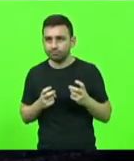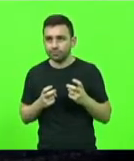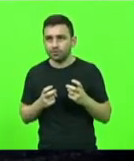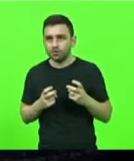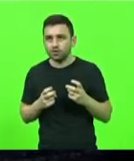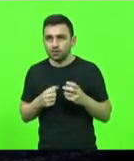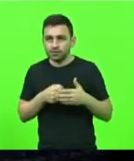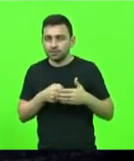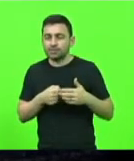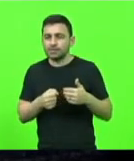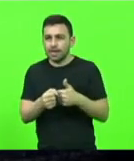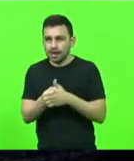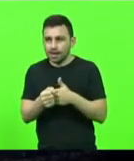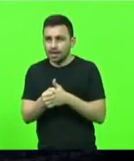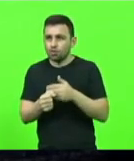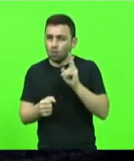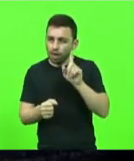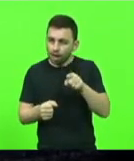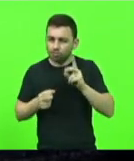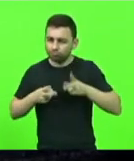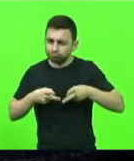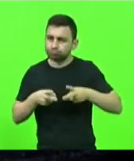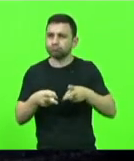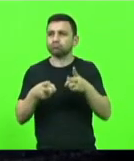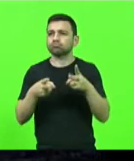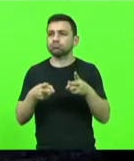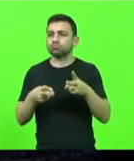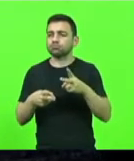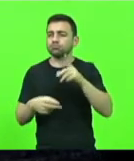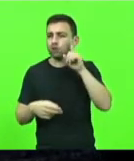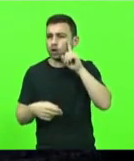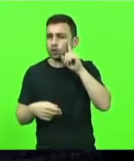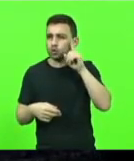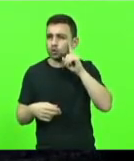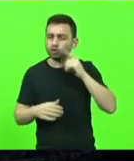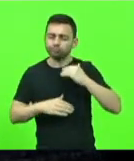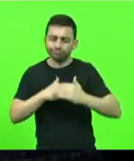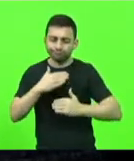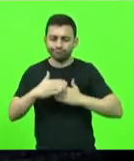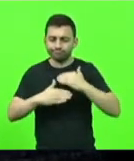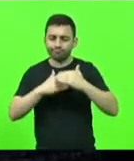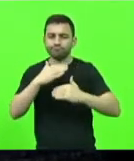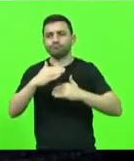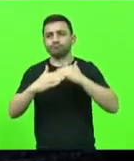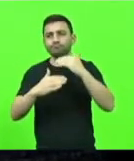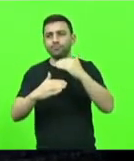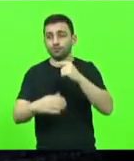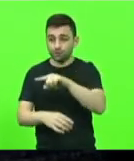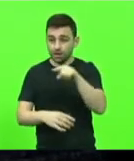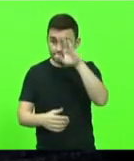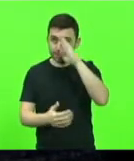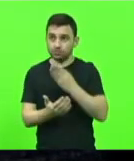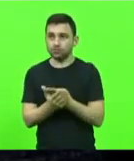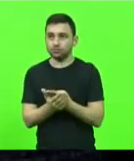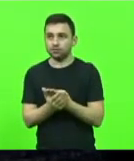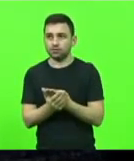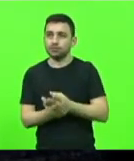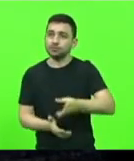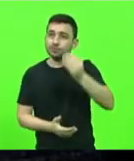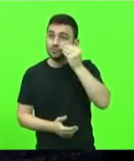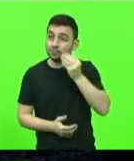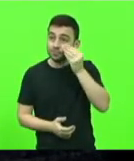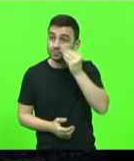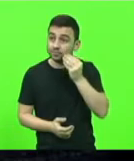segredo é seguir será cada dia um pouquinho melhor Acredite tentar